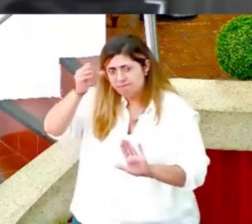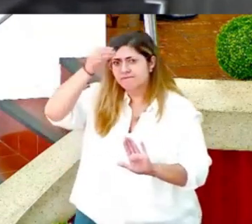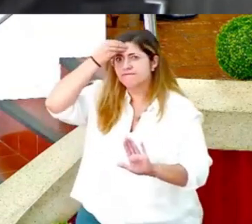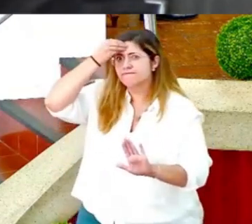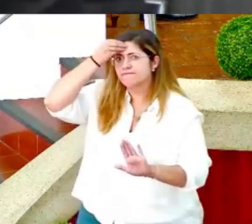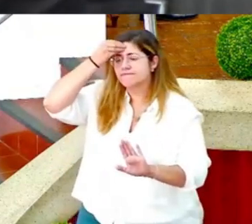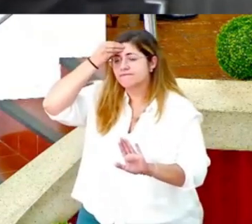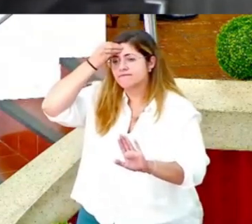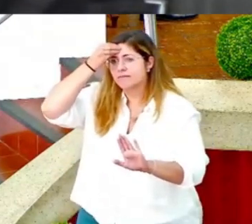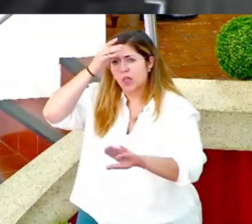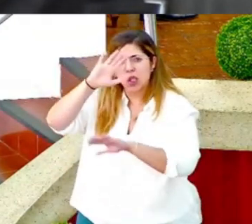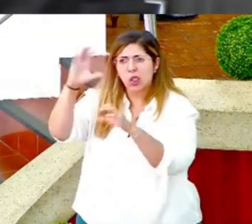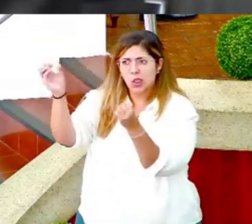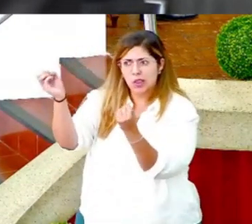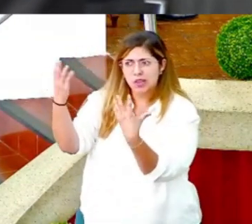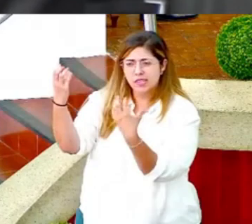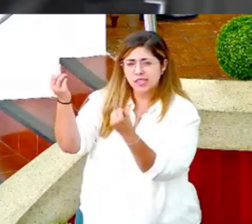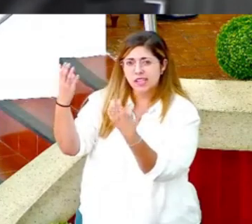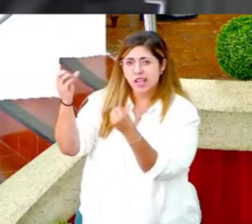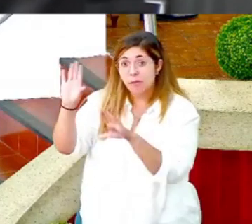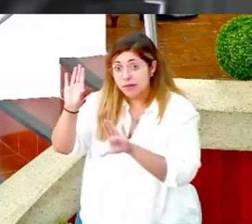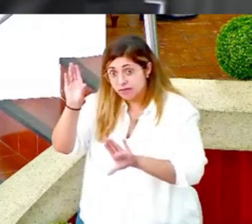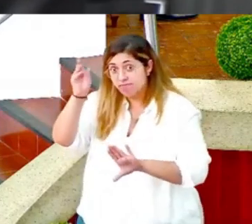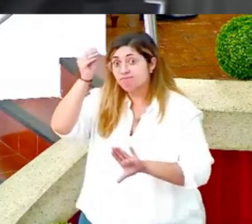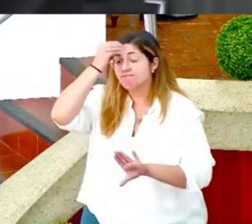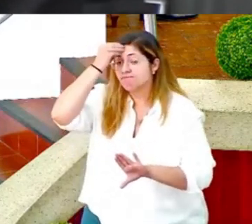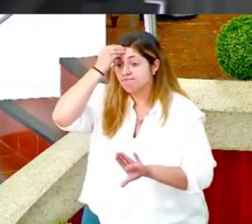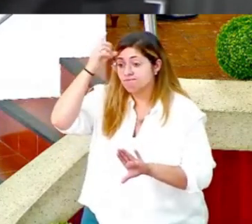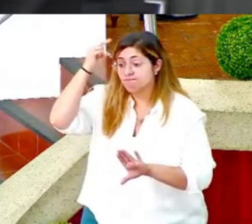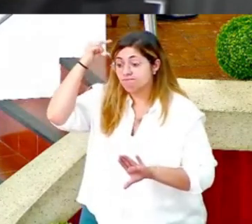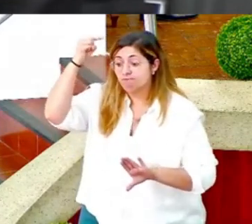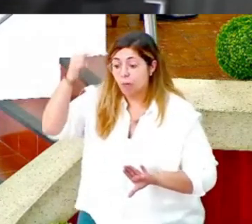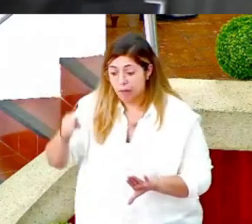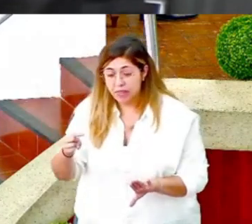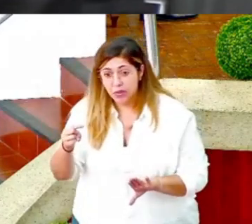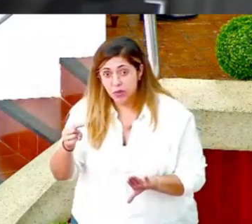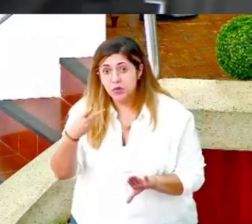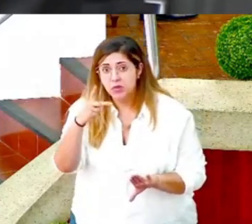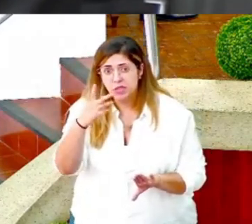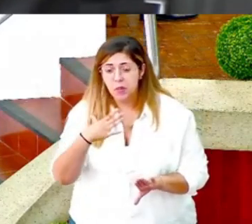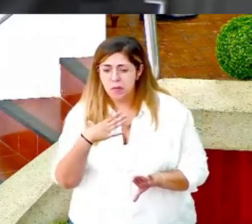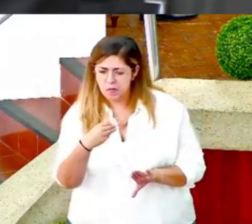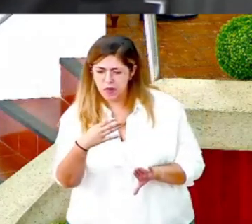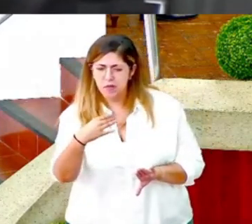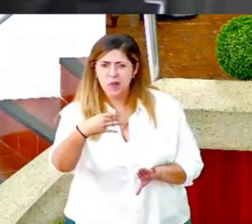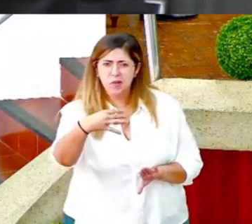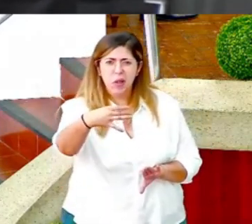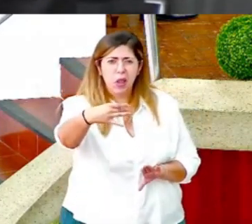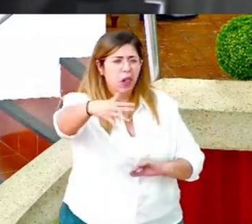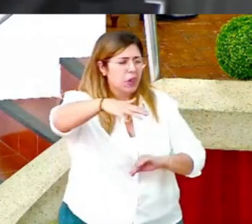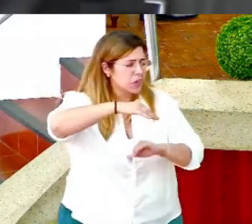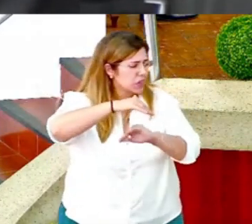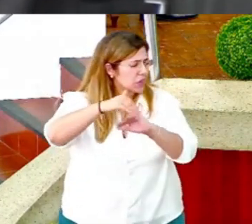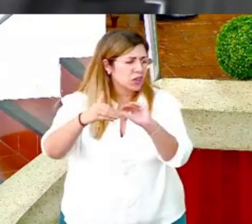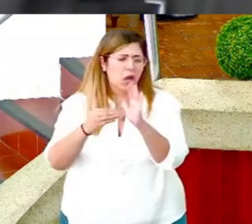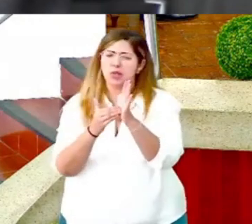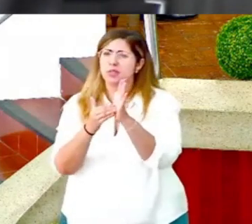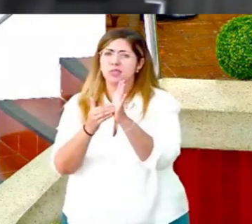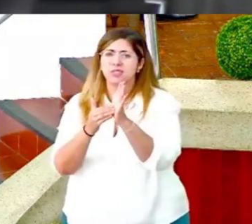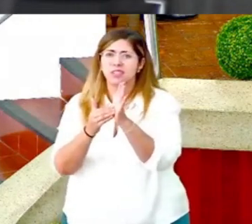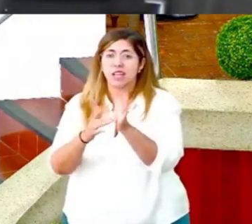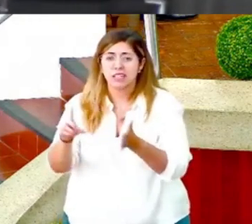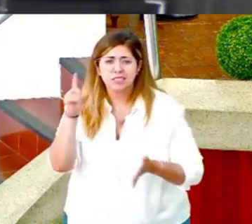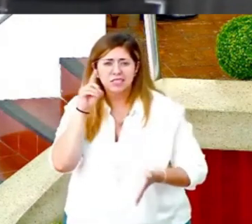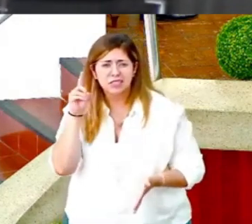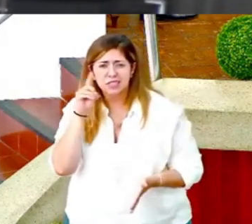e mandamentos que eu te ordeno, tu e teu filho, e o filho de teu filho, todos os